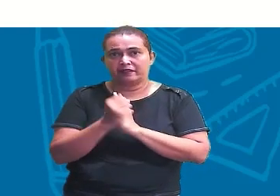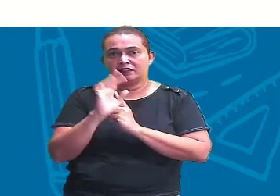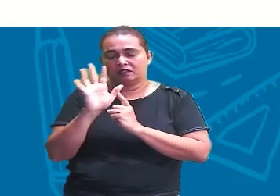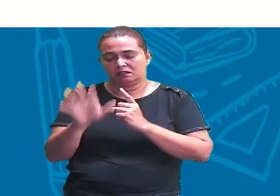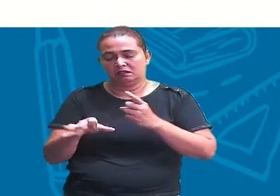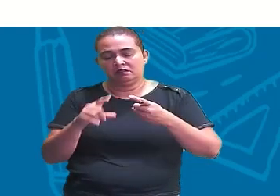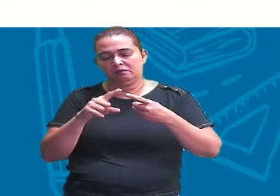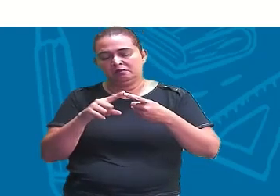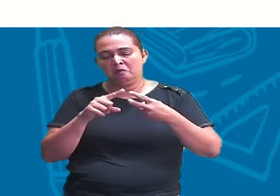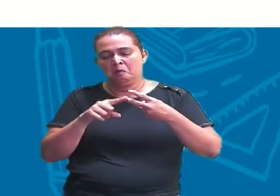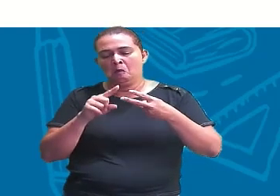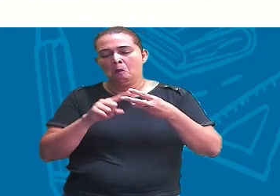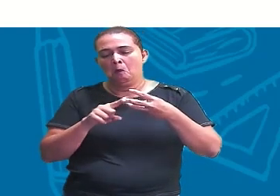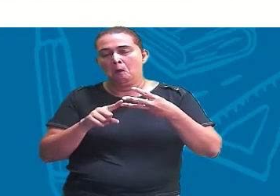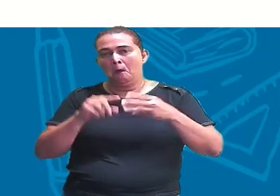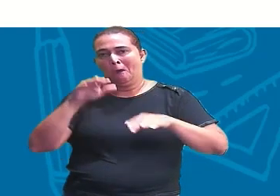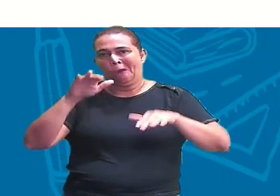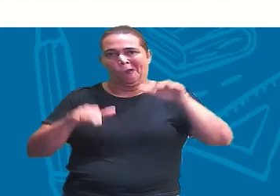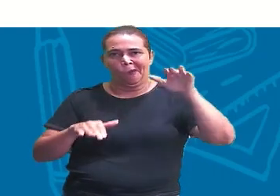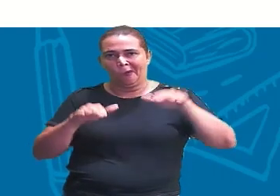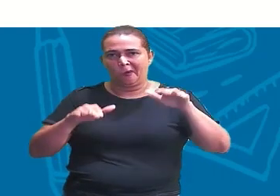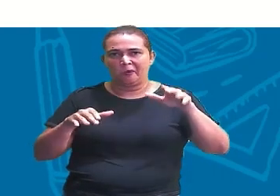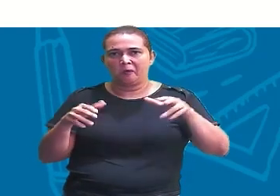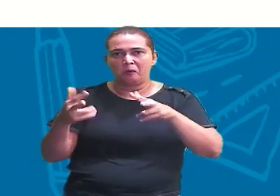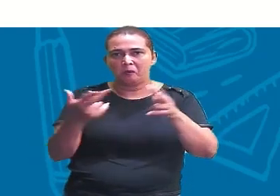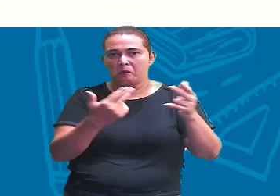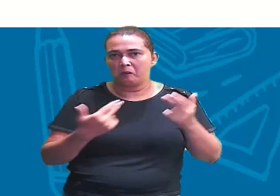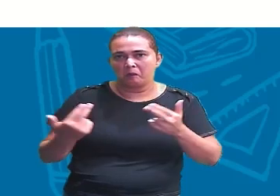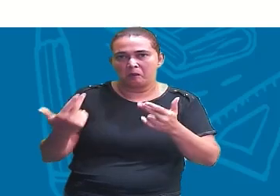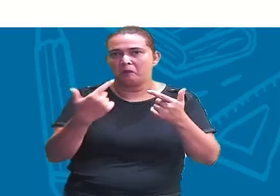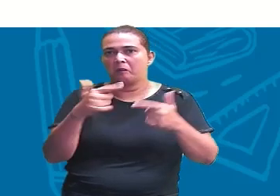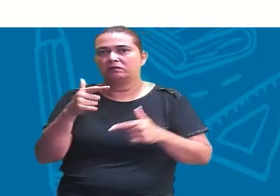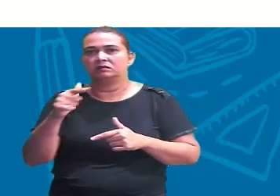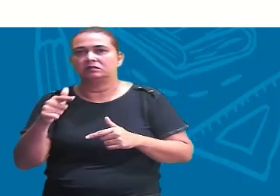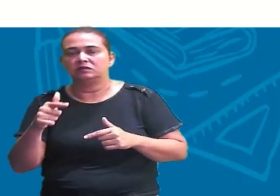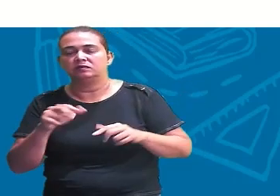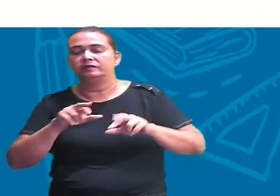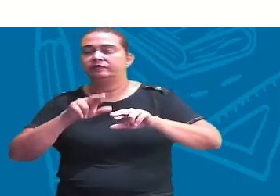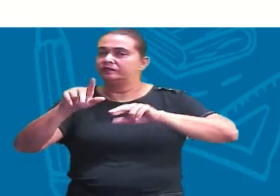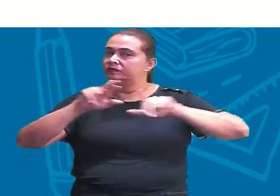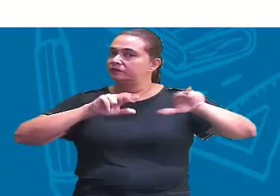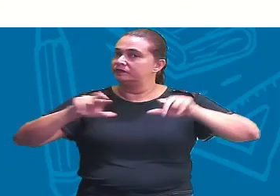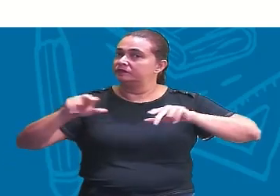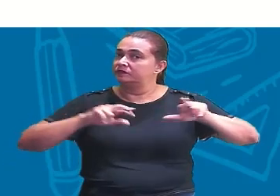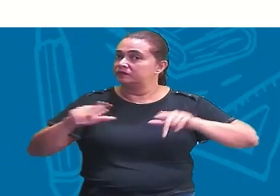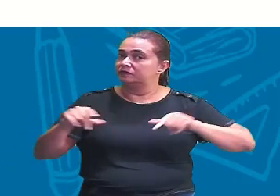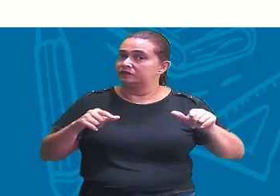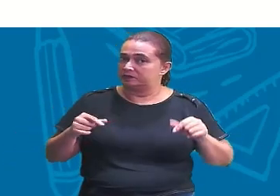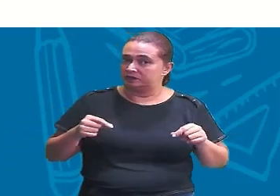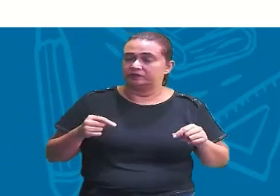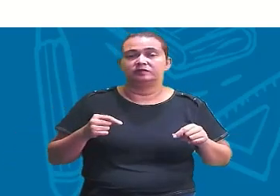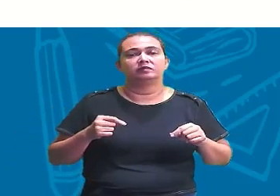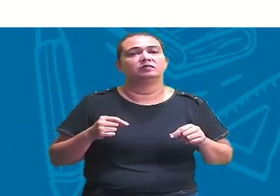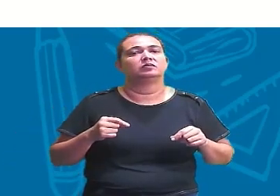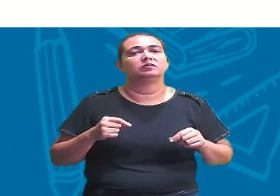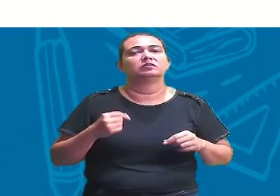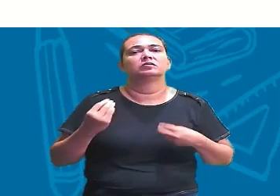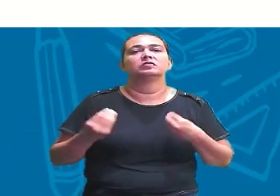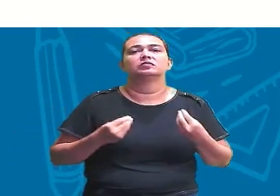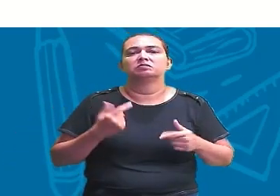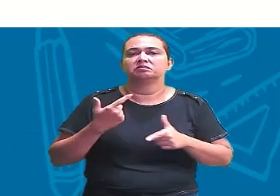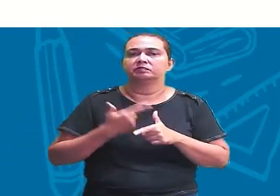A sociedade desigual da França estava ficando, com o tempo, cada vez mais desigual. Por